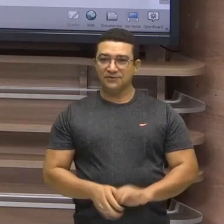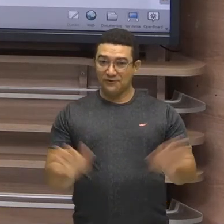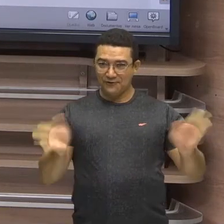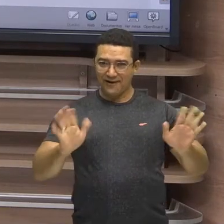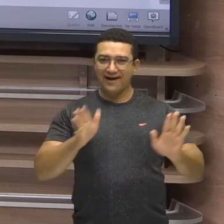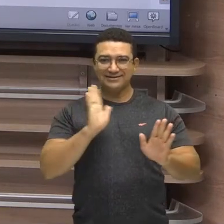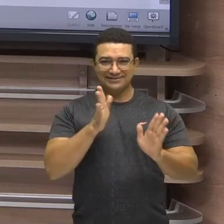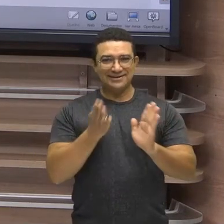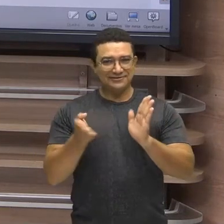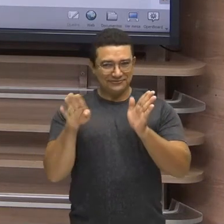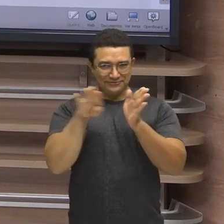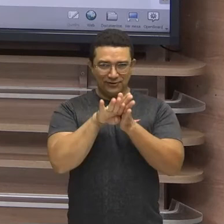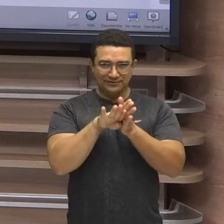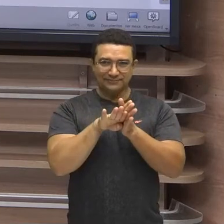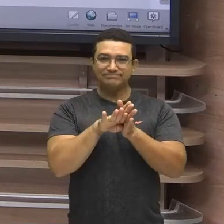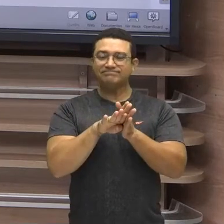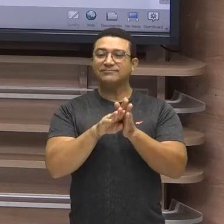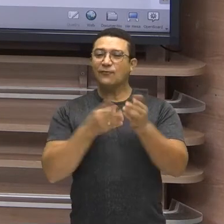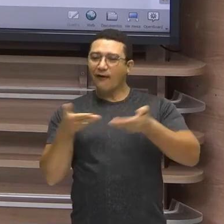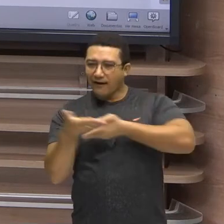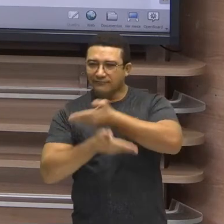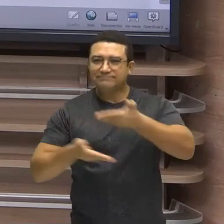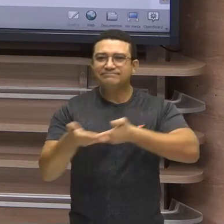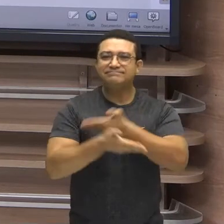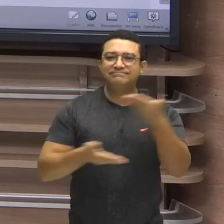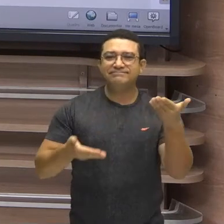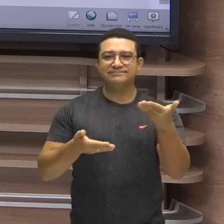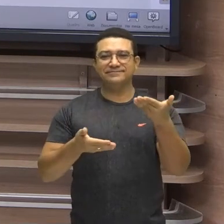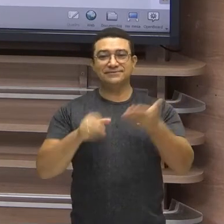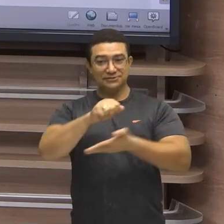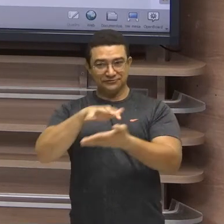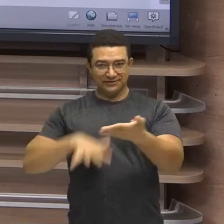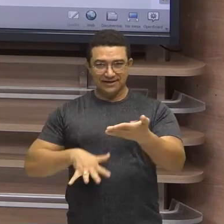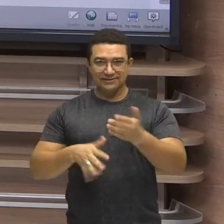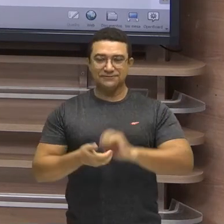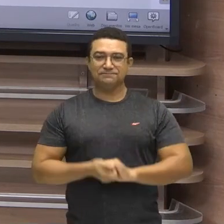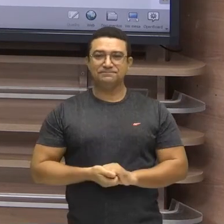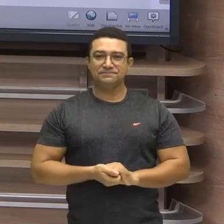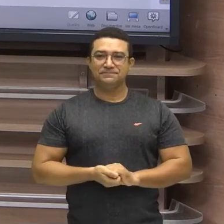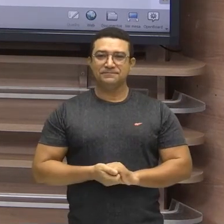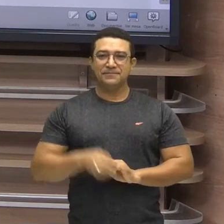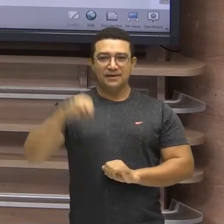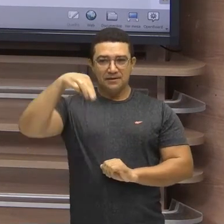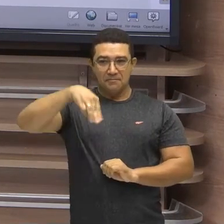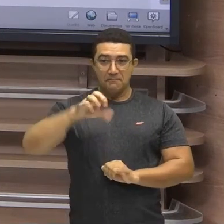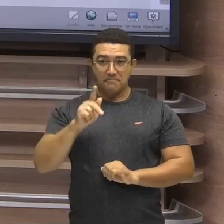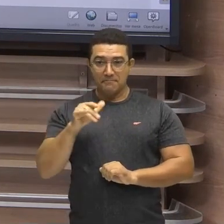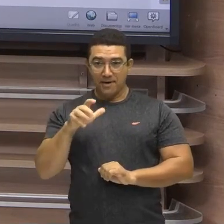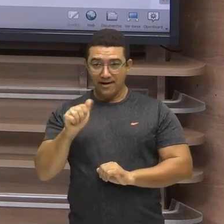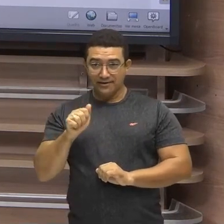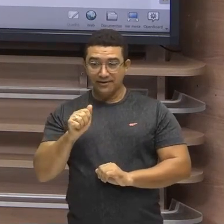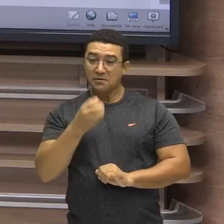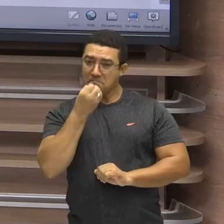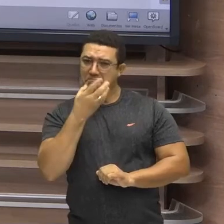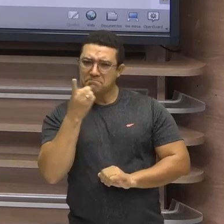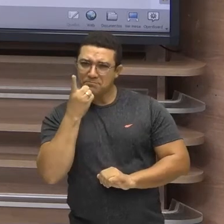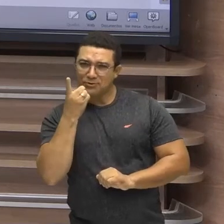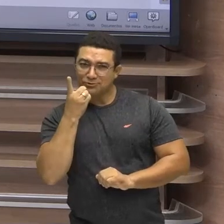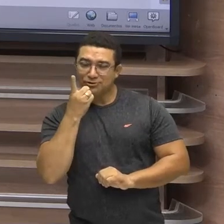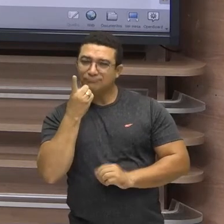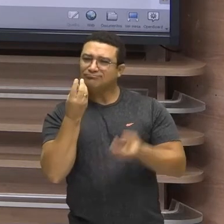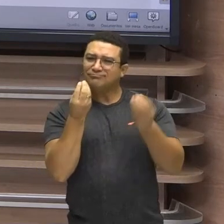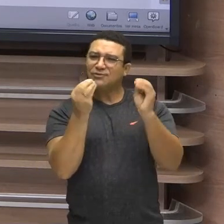Olá, estamos de volta com a nossa interatividade, que a Maria Rita, né, de bom dia. Maria Rita, coloque